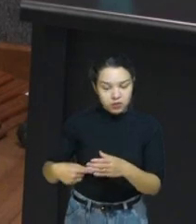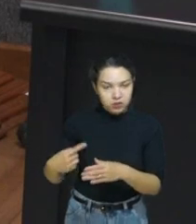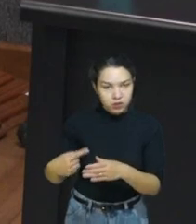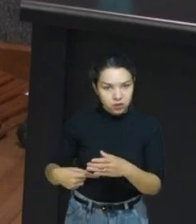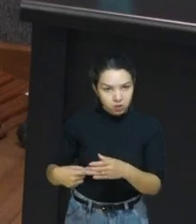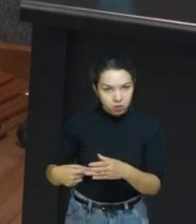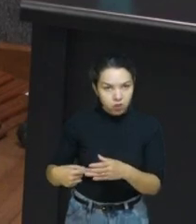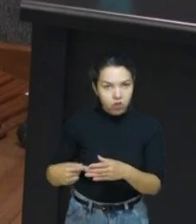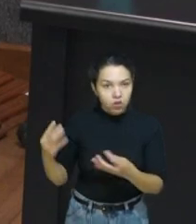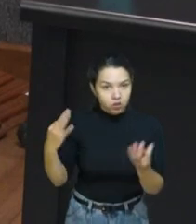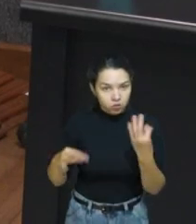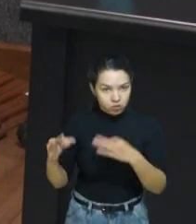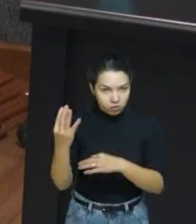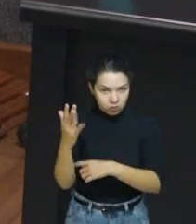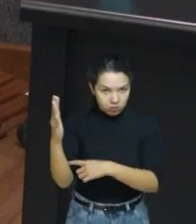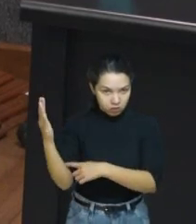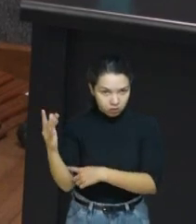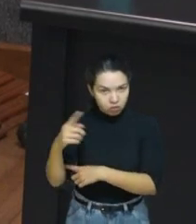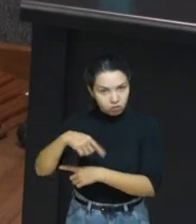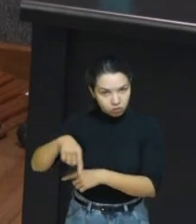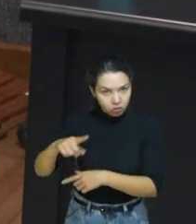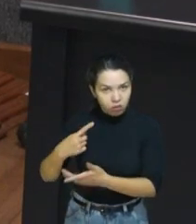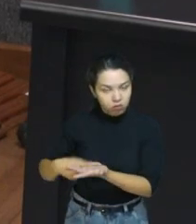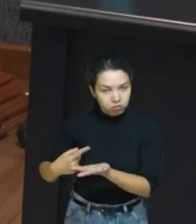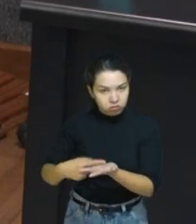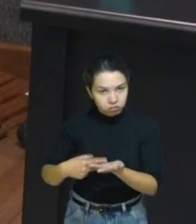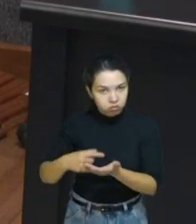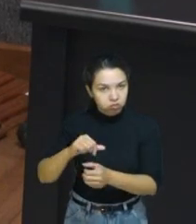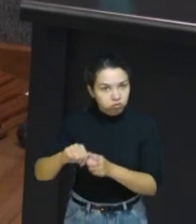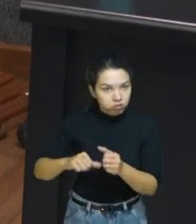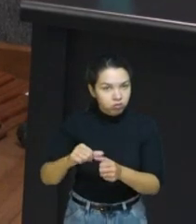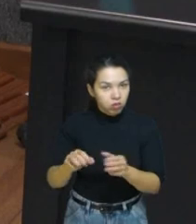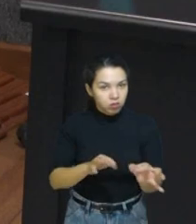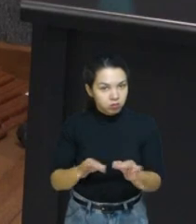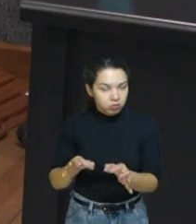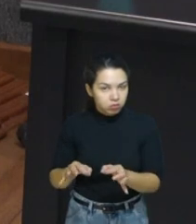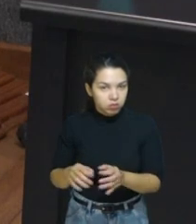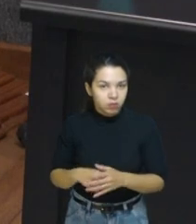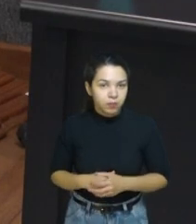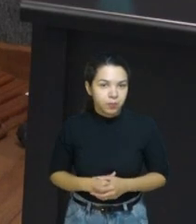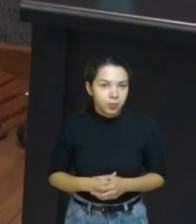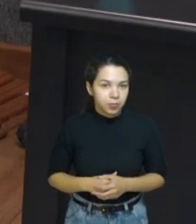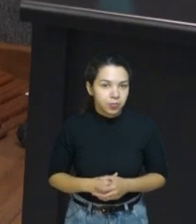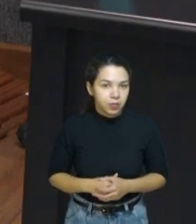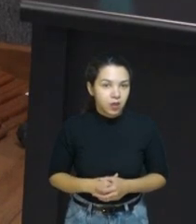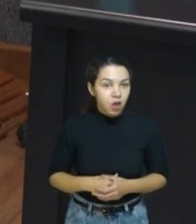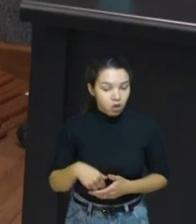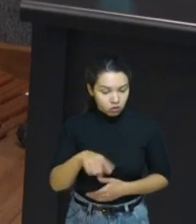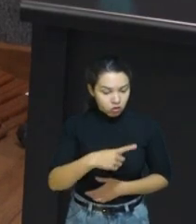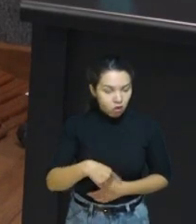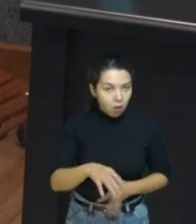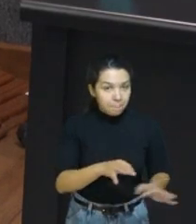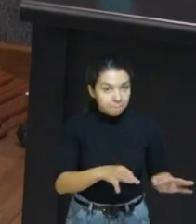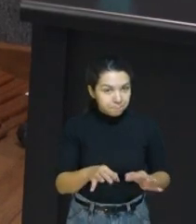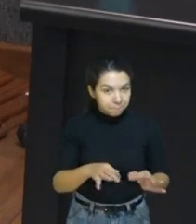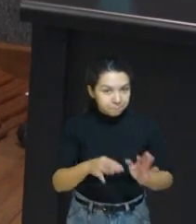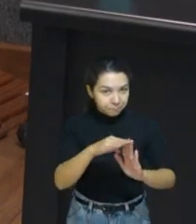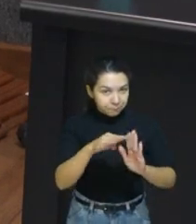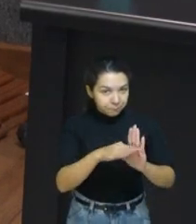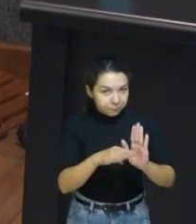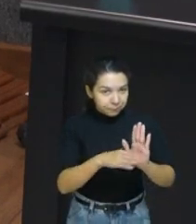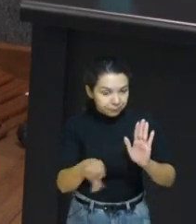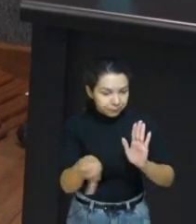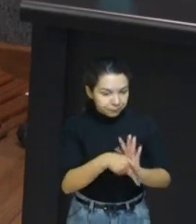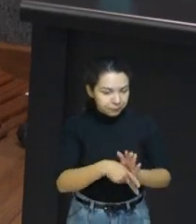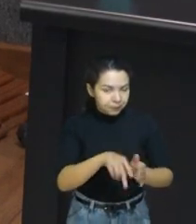fazer um debate mais amplo. O Estado não tem um plano estadual, né? A gente não tem um plano estadual do governo do Estado. A gente teve a antiga